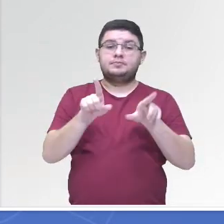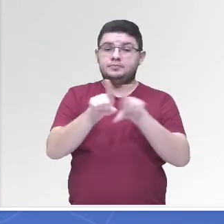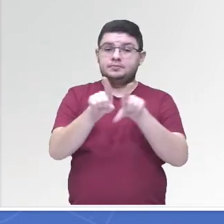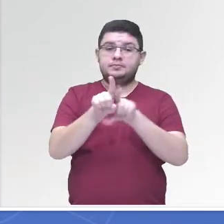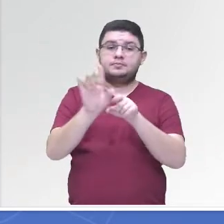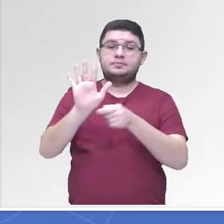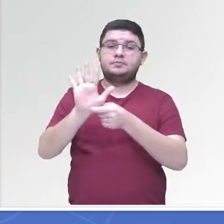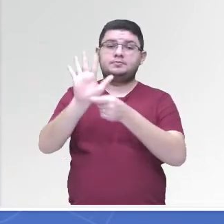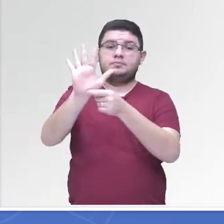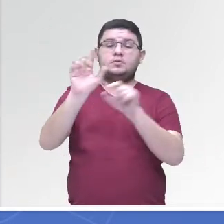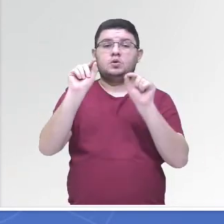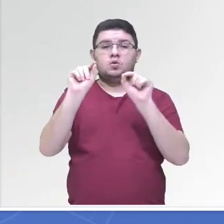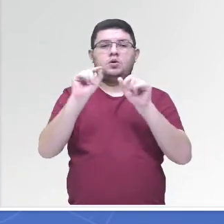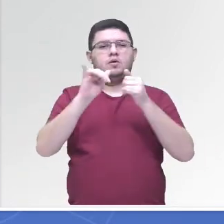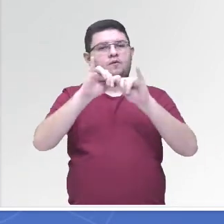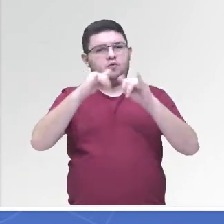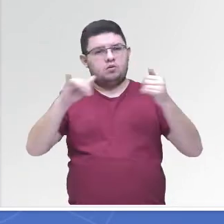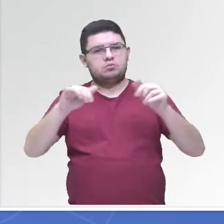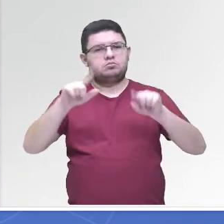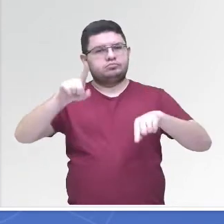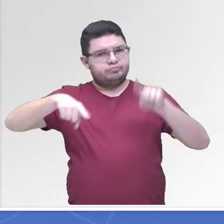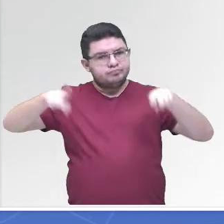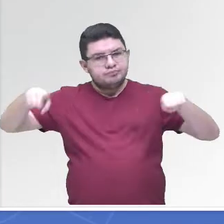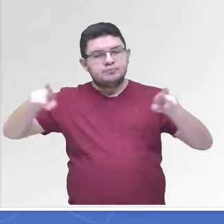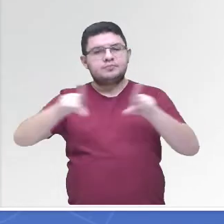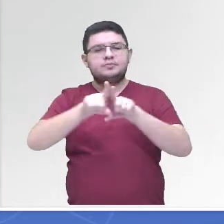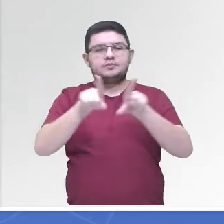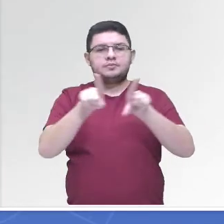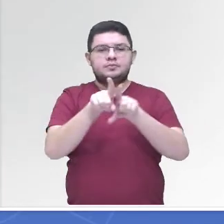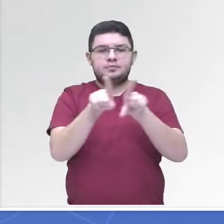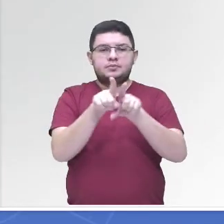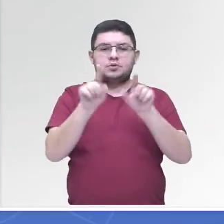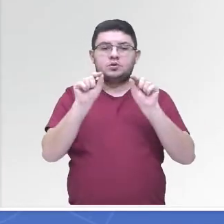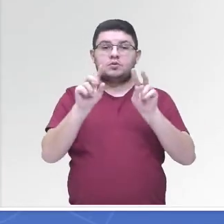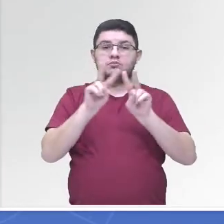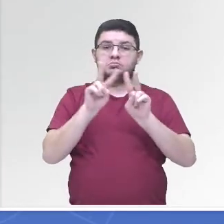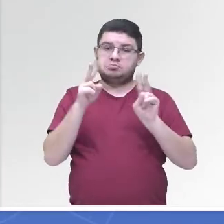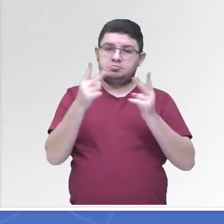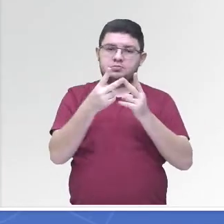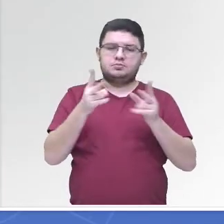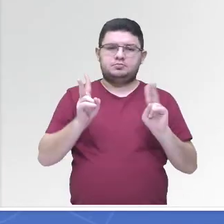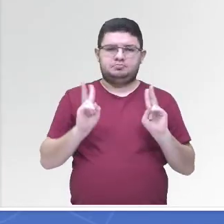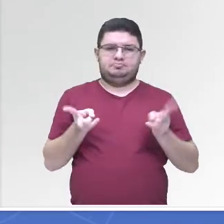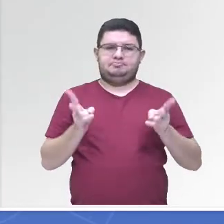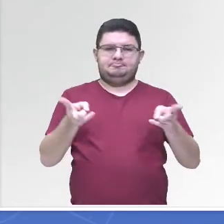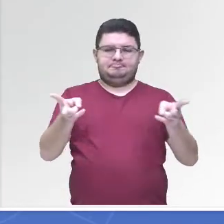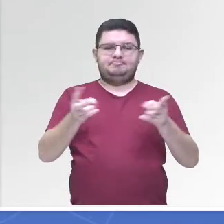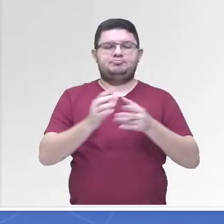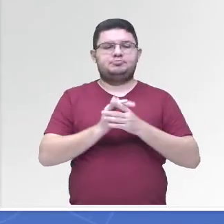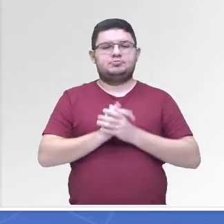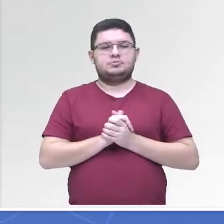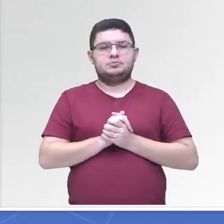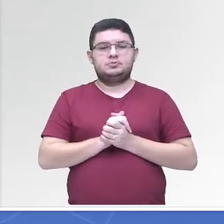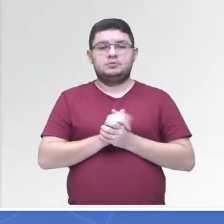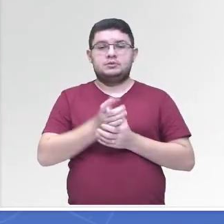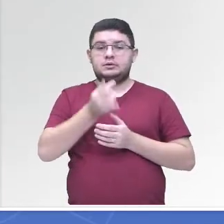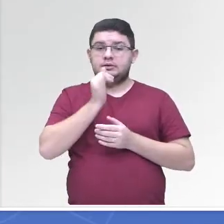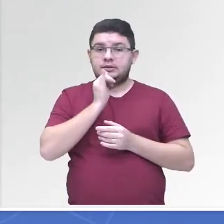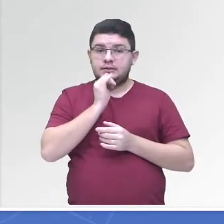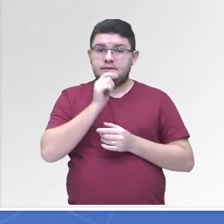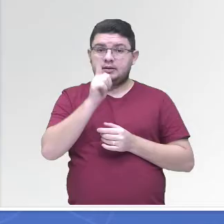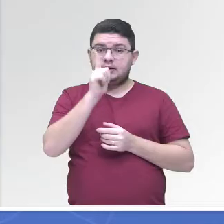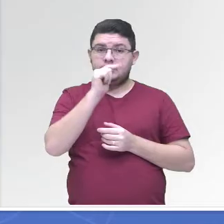apresentam forma variável e volume constante. Por exemplo, a água em